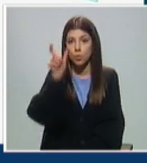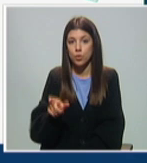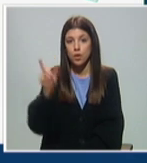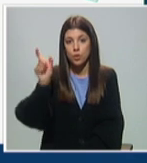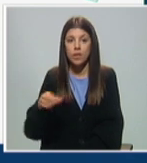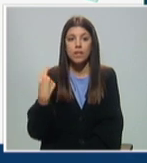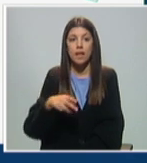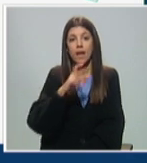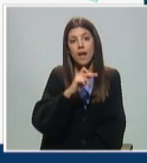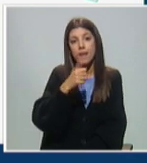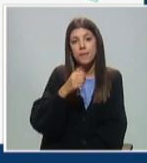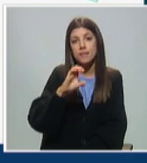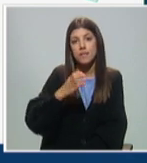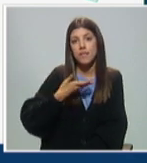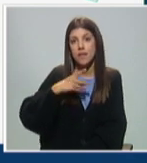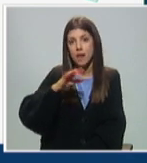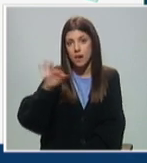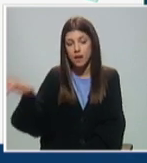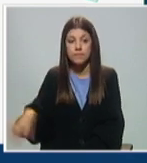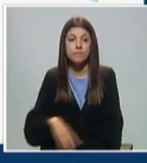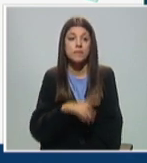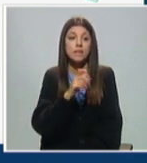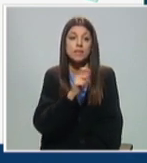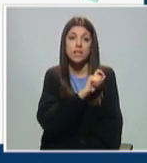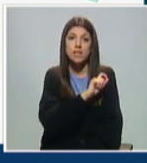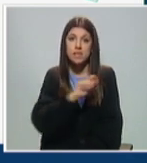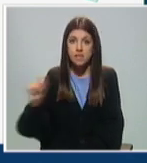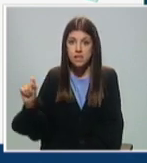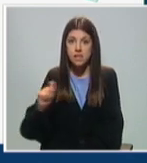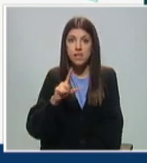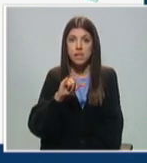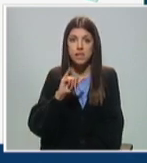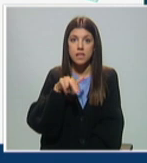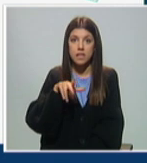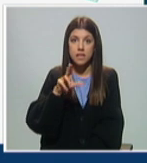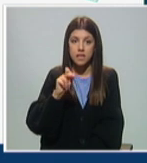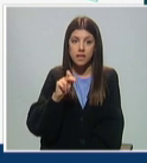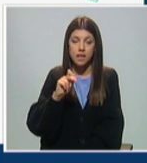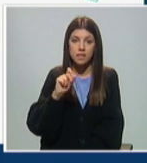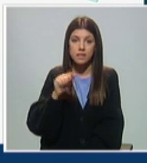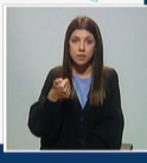vou selecionar a linha 5 e colocar outra cor.